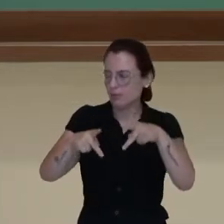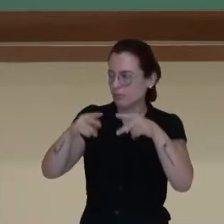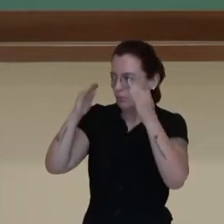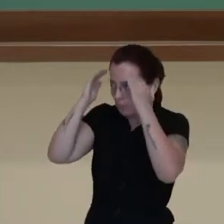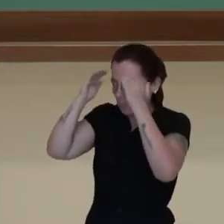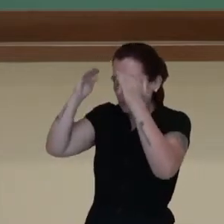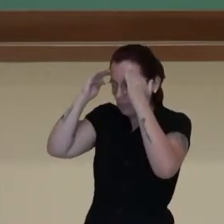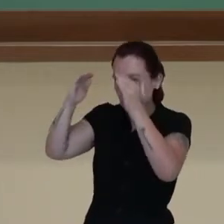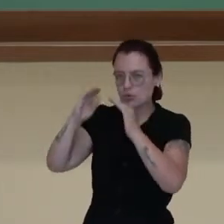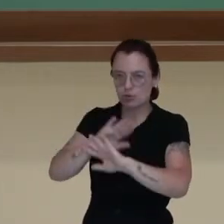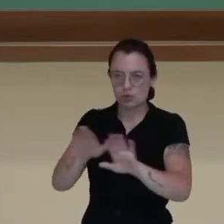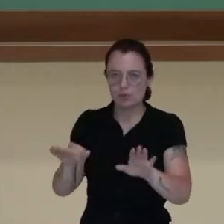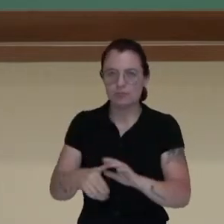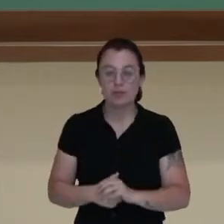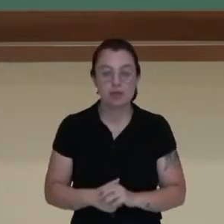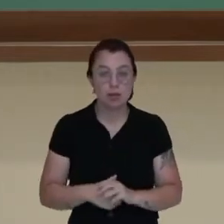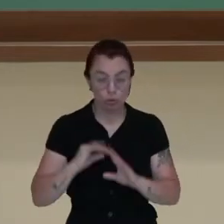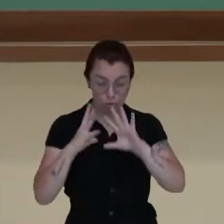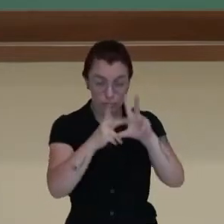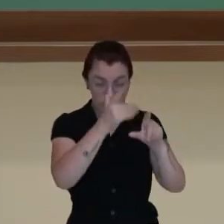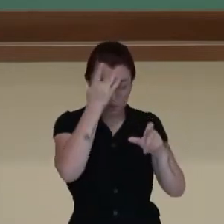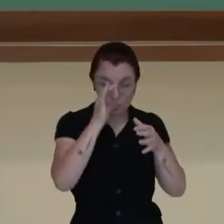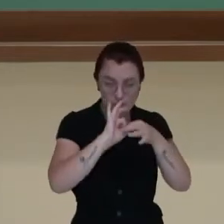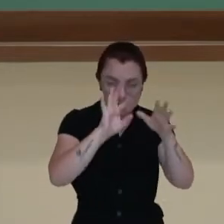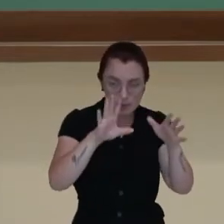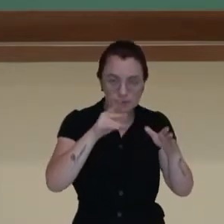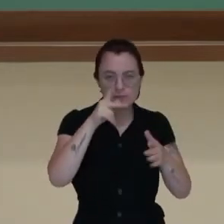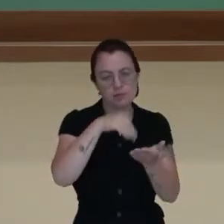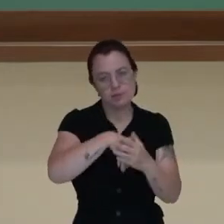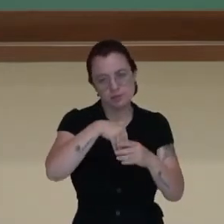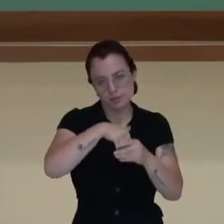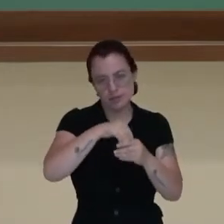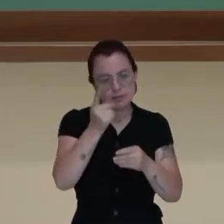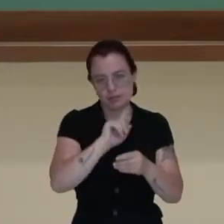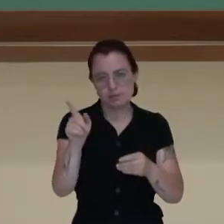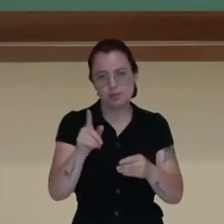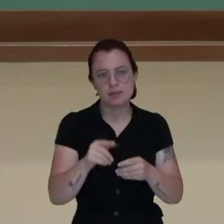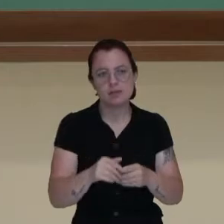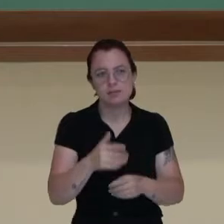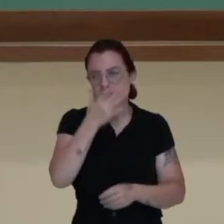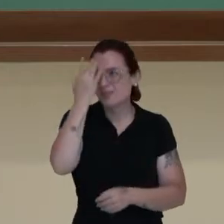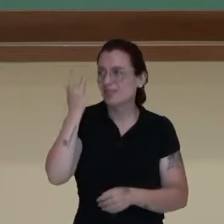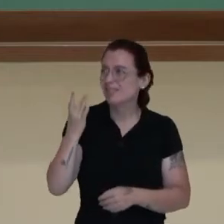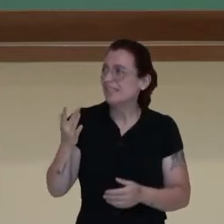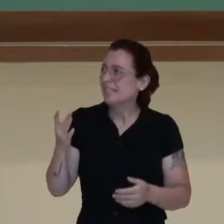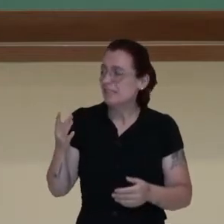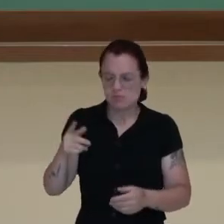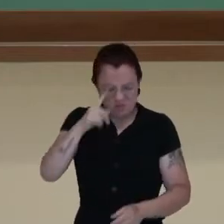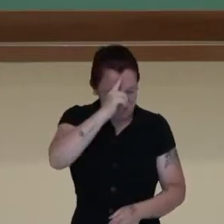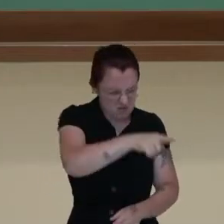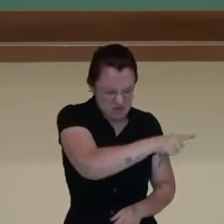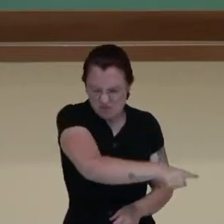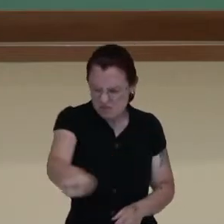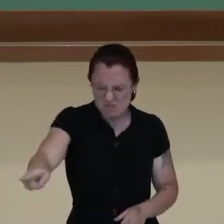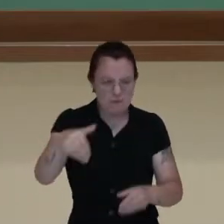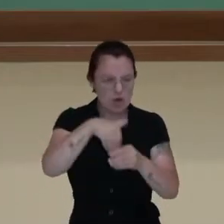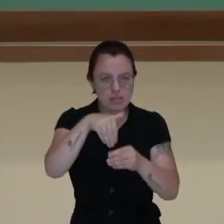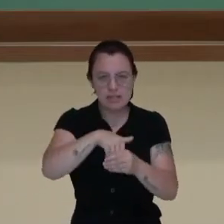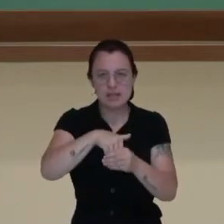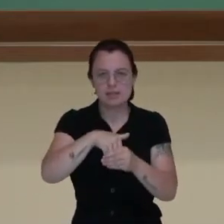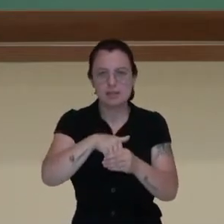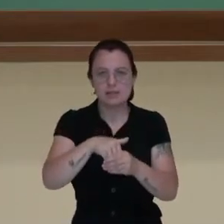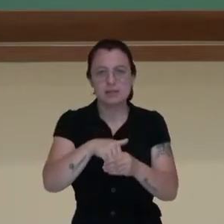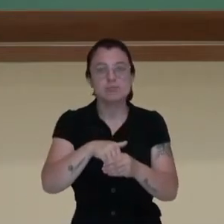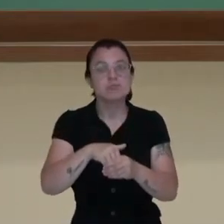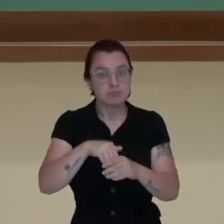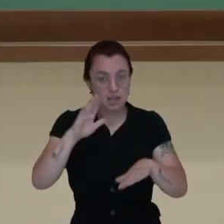podiam votar, também não era todo mundo da população que podia votar, essas pessoas, às vezes, até de maneira violenta, elas eram obrigadas a